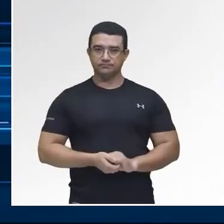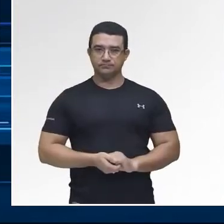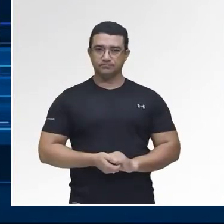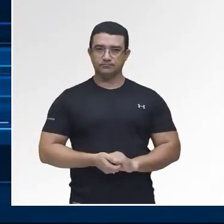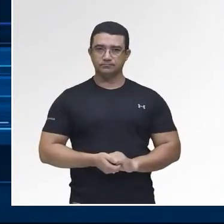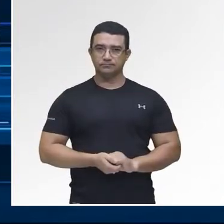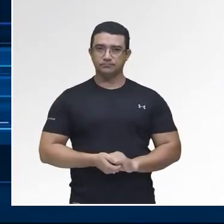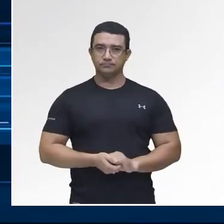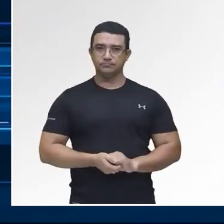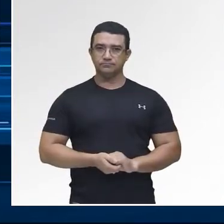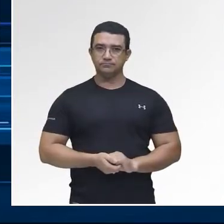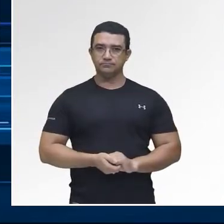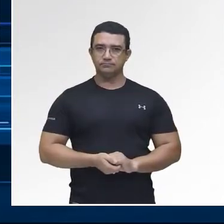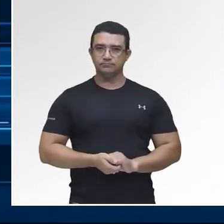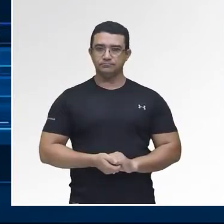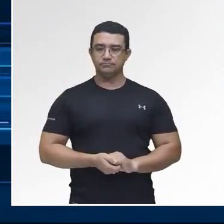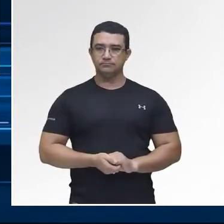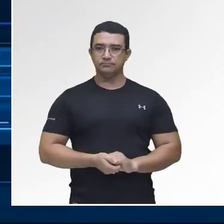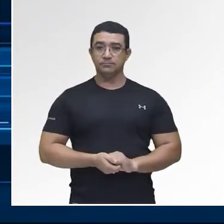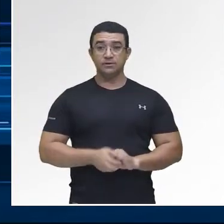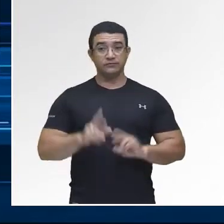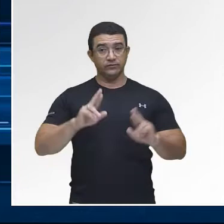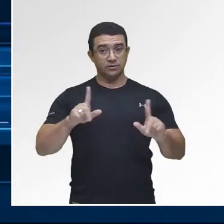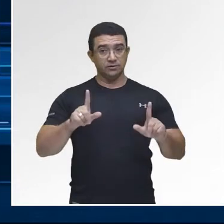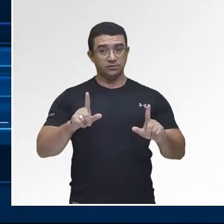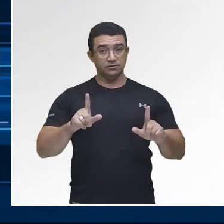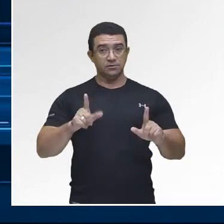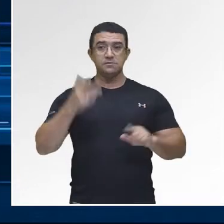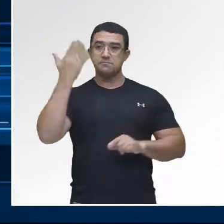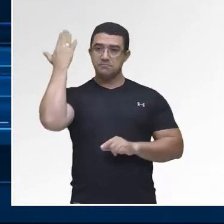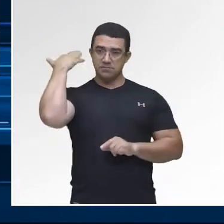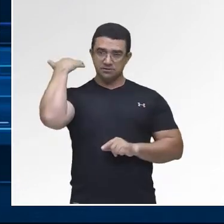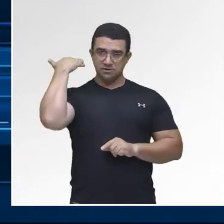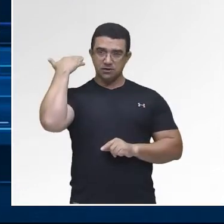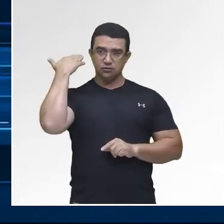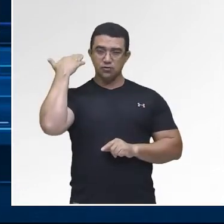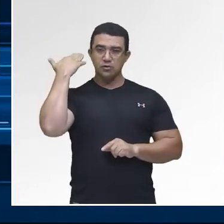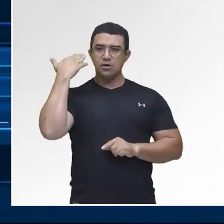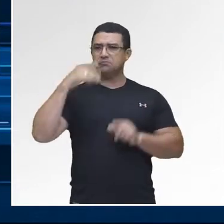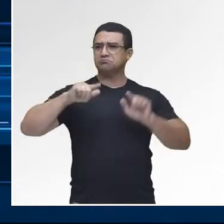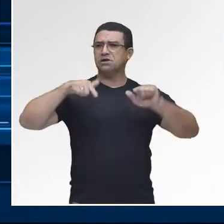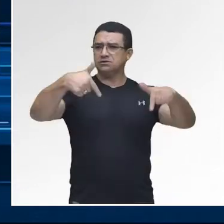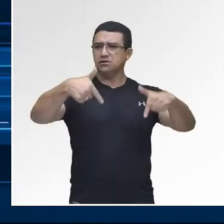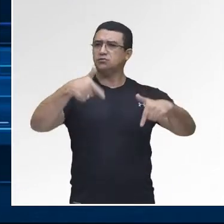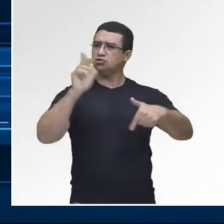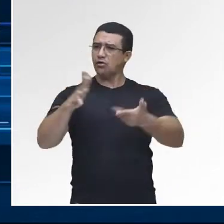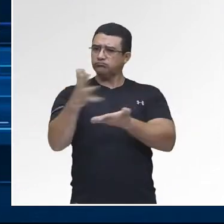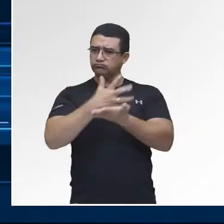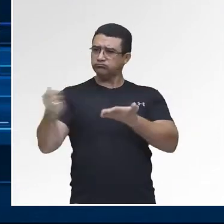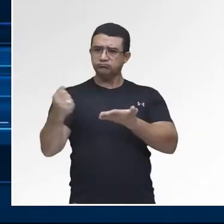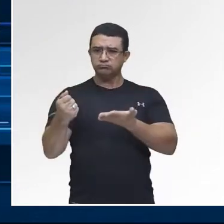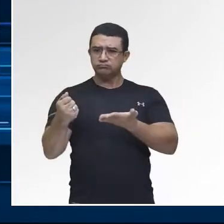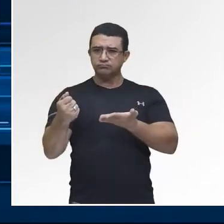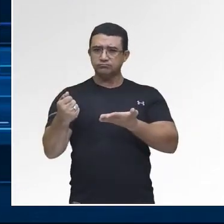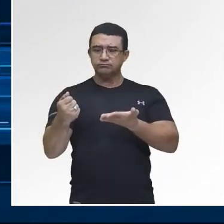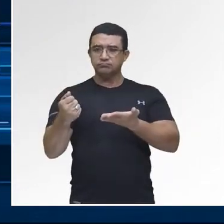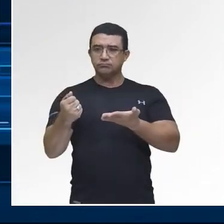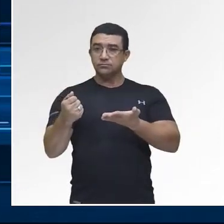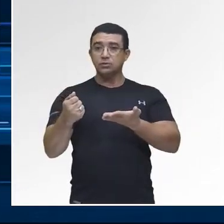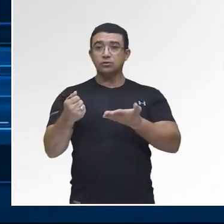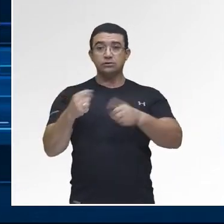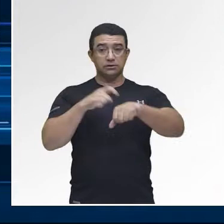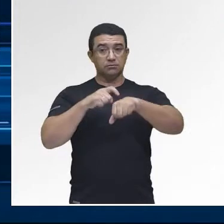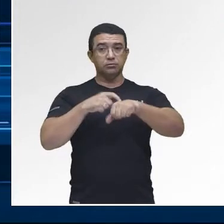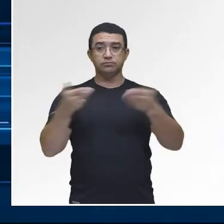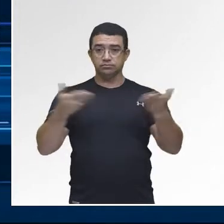Diferentemente de um passado onde as ações aconteceram e acabaram, né, estão acabadas, o Present